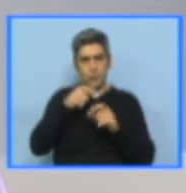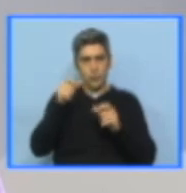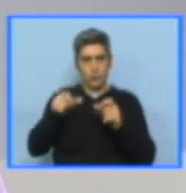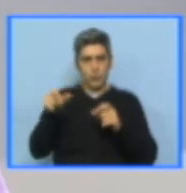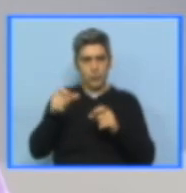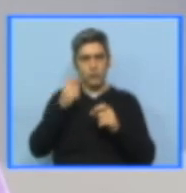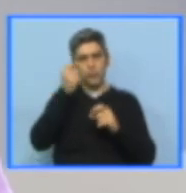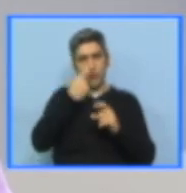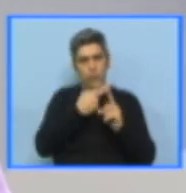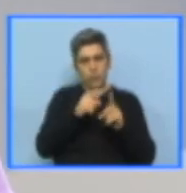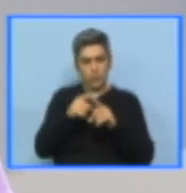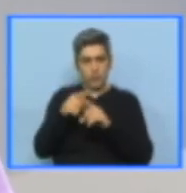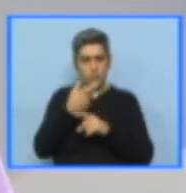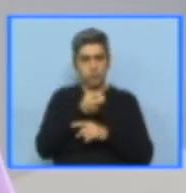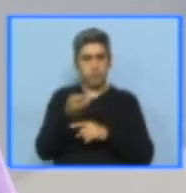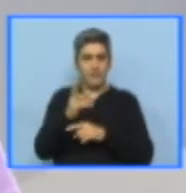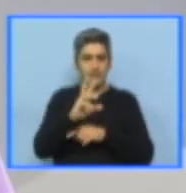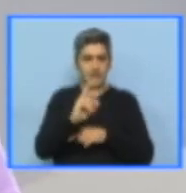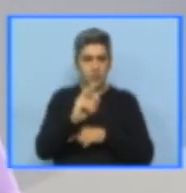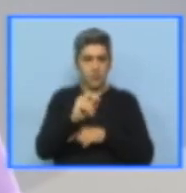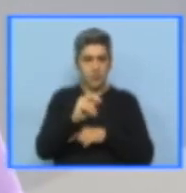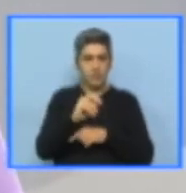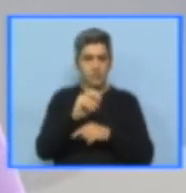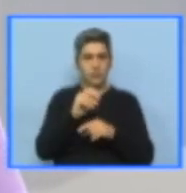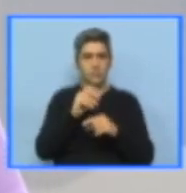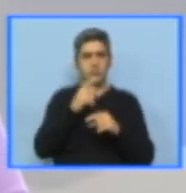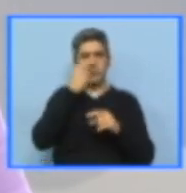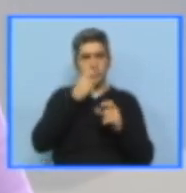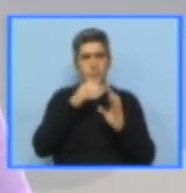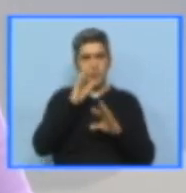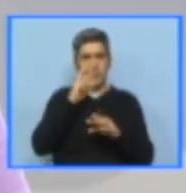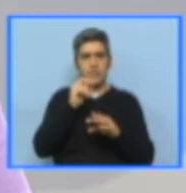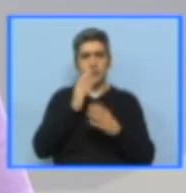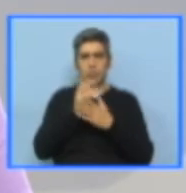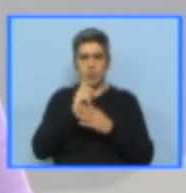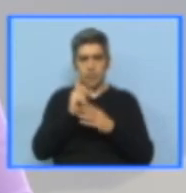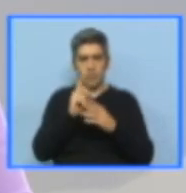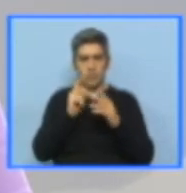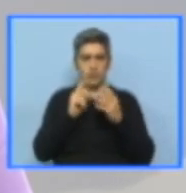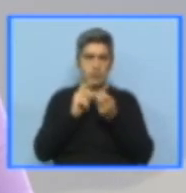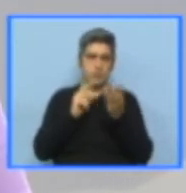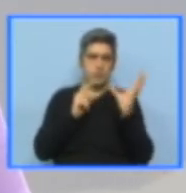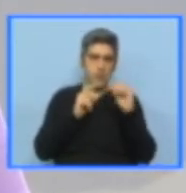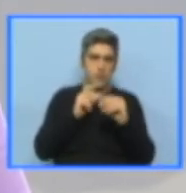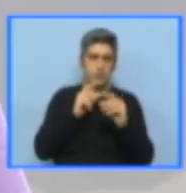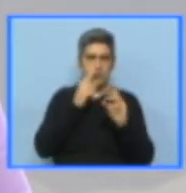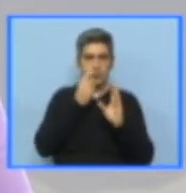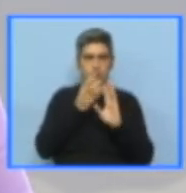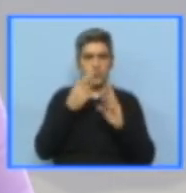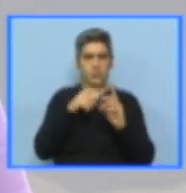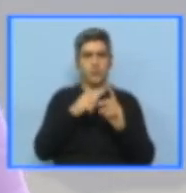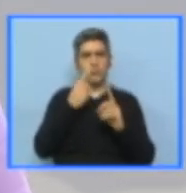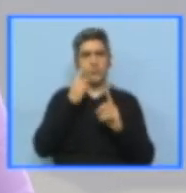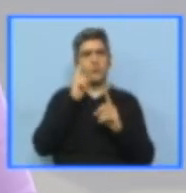temos aqui, as tais 13 histórias que nós temos, que depois são muito mais pessoas do que 13 pessoas, são muito diversas. Temos desde